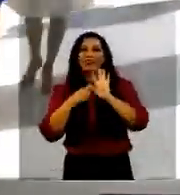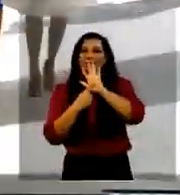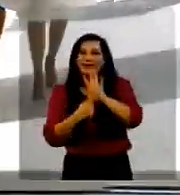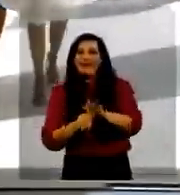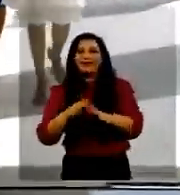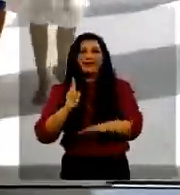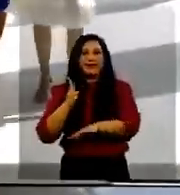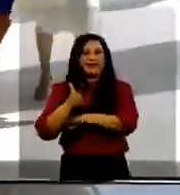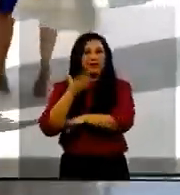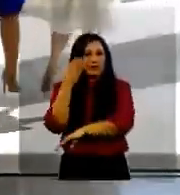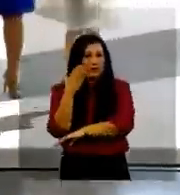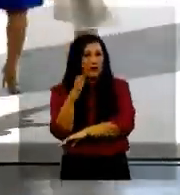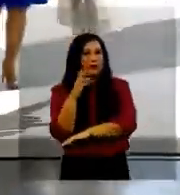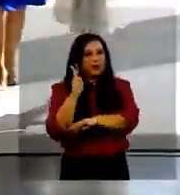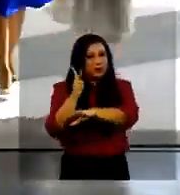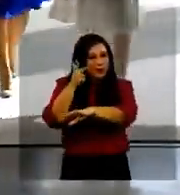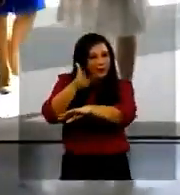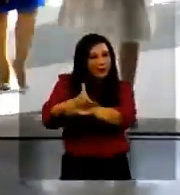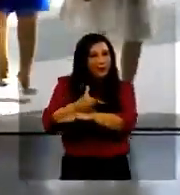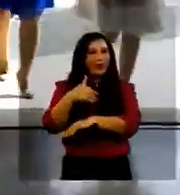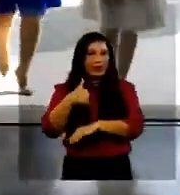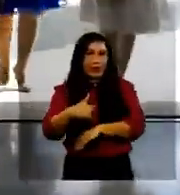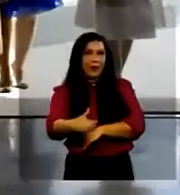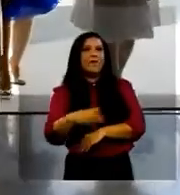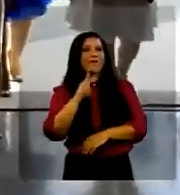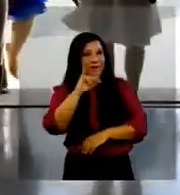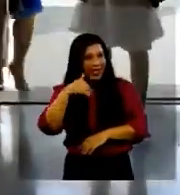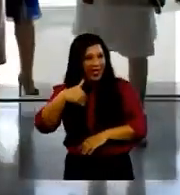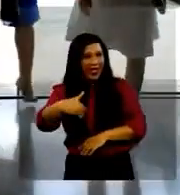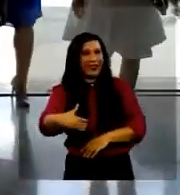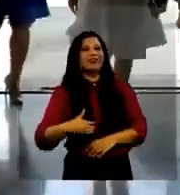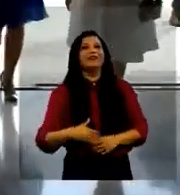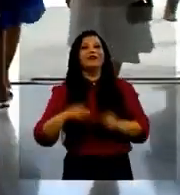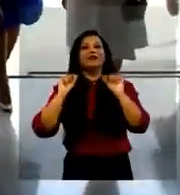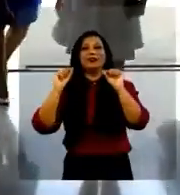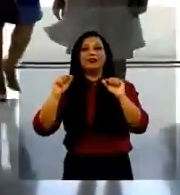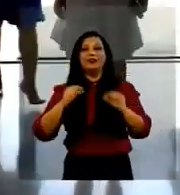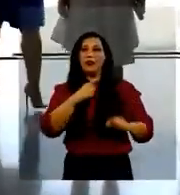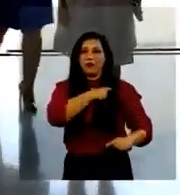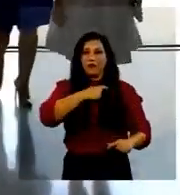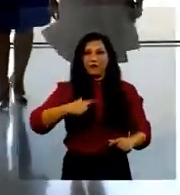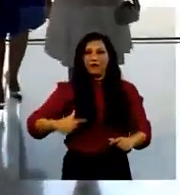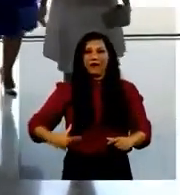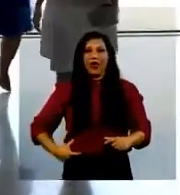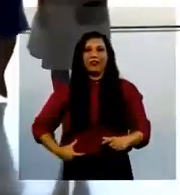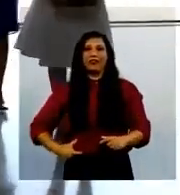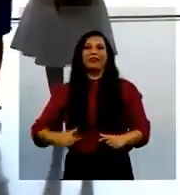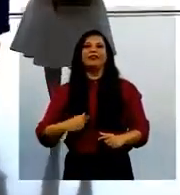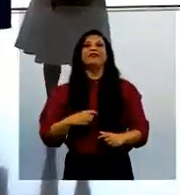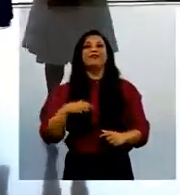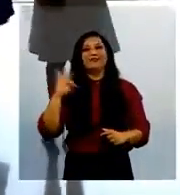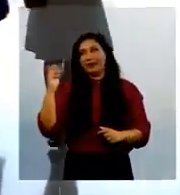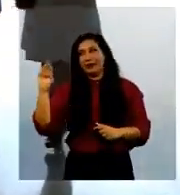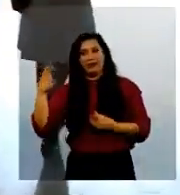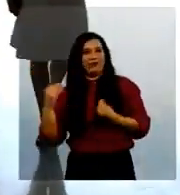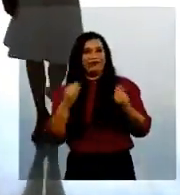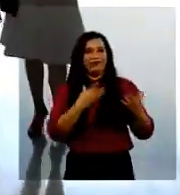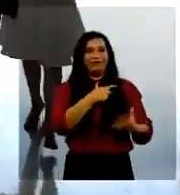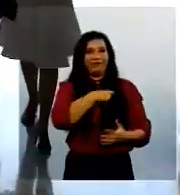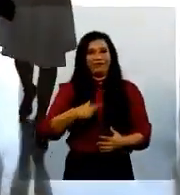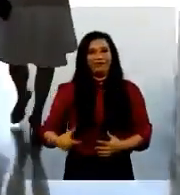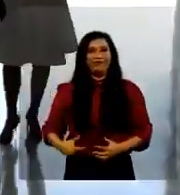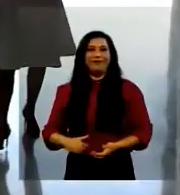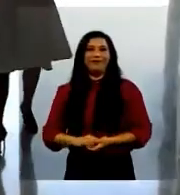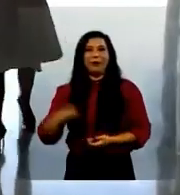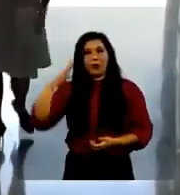essa cerimônia, né? Daqui a pouquinho ele vai receber a faixa, né, de Michel Temer e fará esse contato. Jair